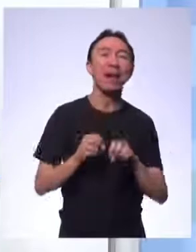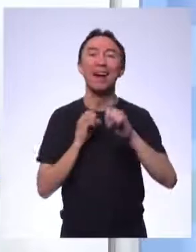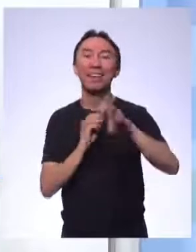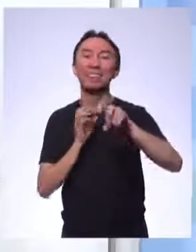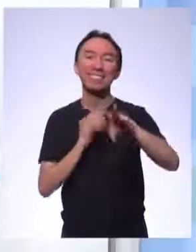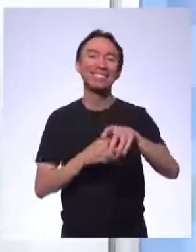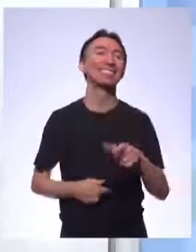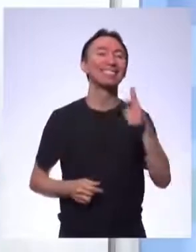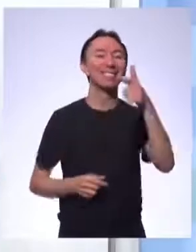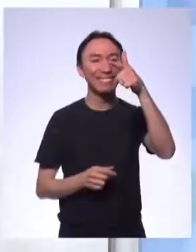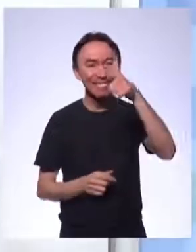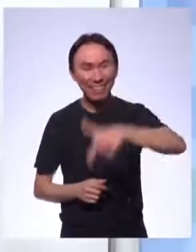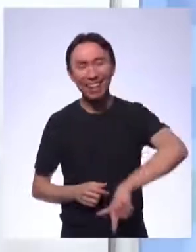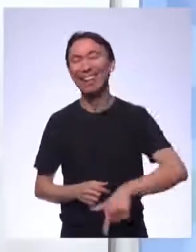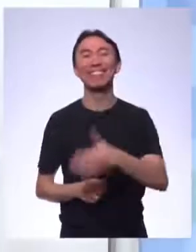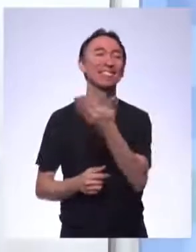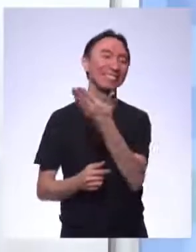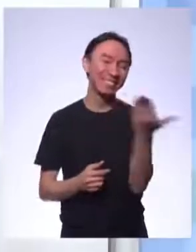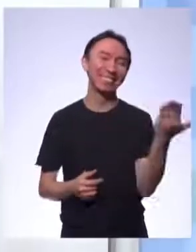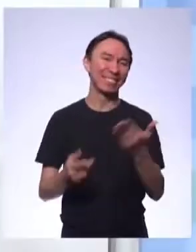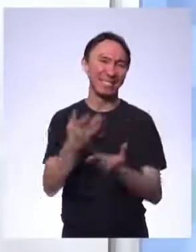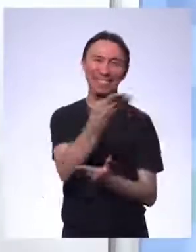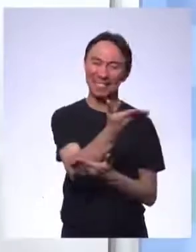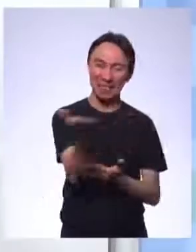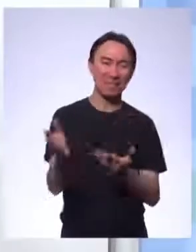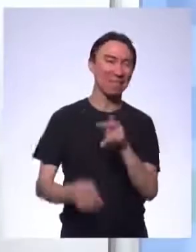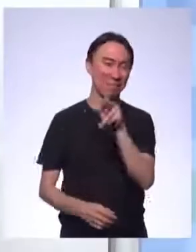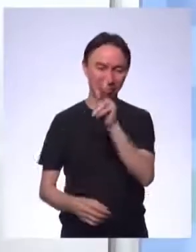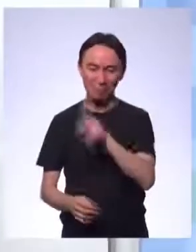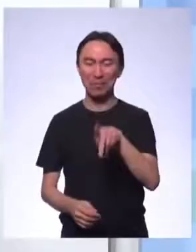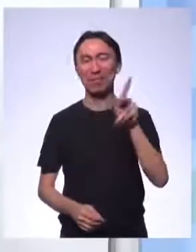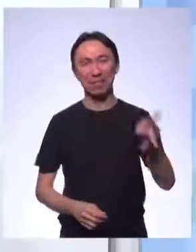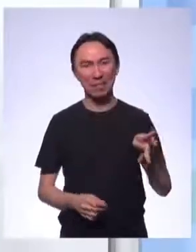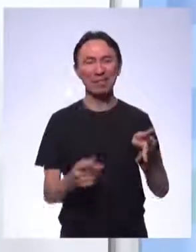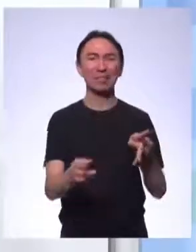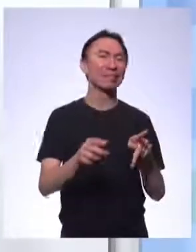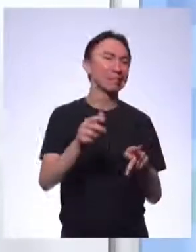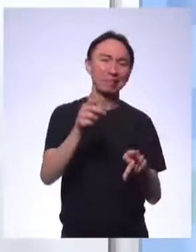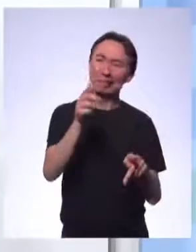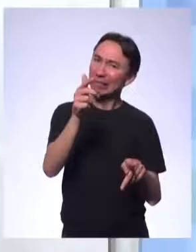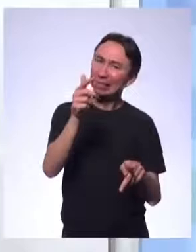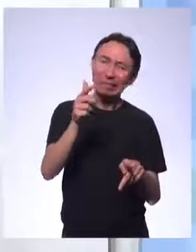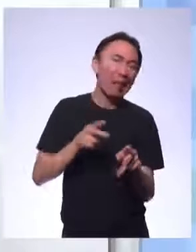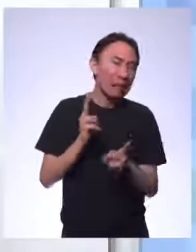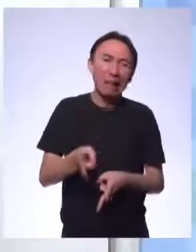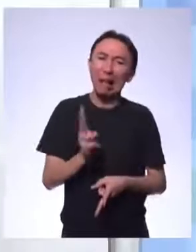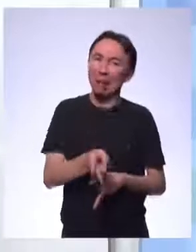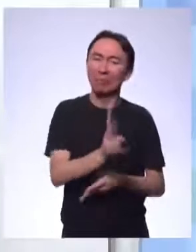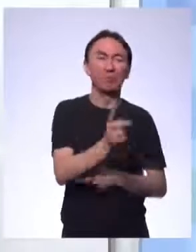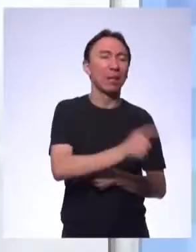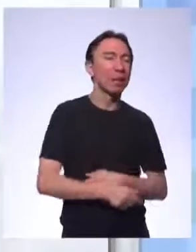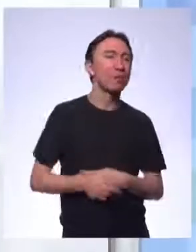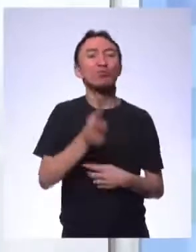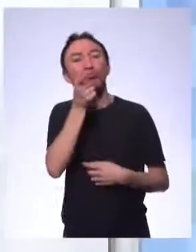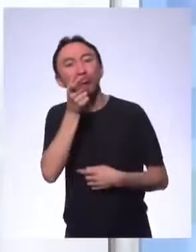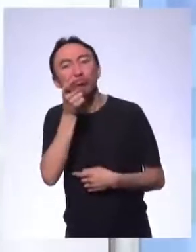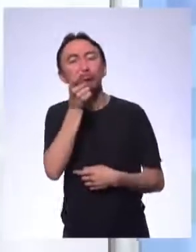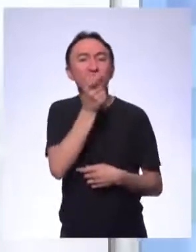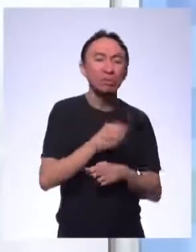bem-vindo aí especial para os nossos queridos colegas professores que sempre acompanham as nossas aulas e trazem aí muitas sugestões